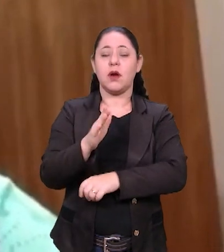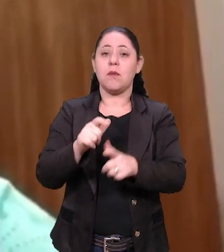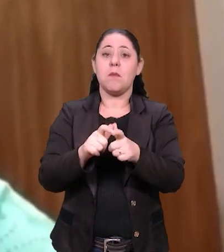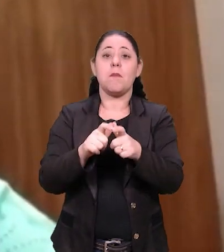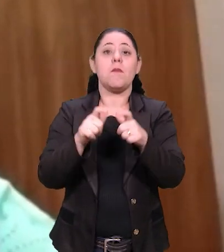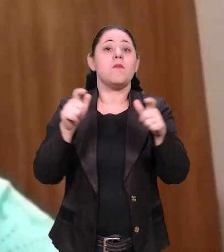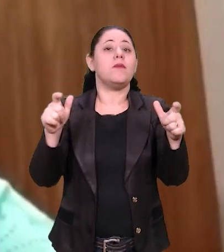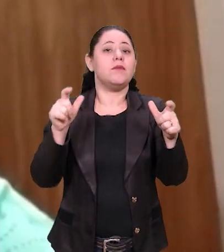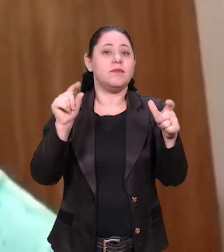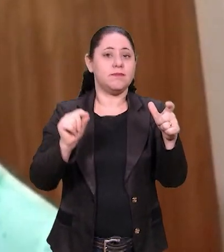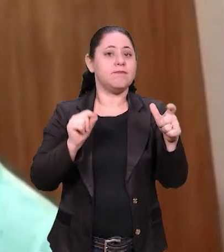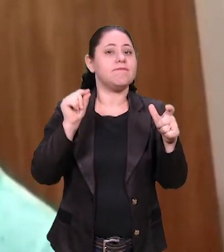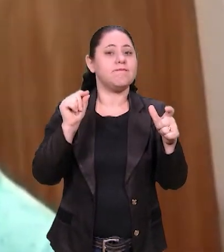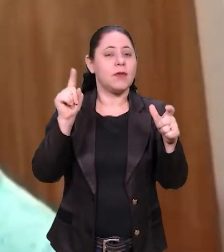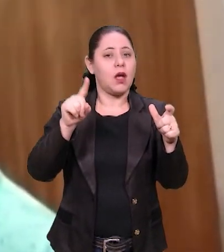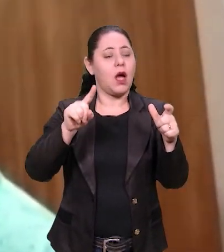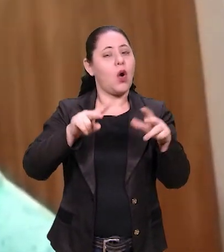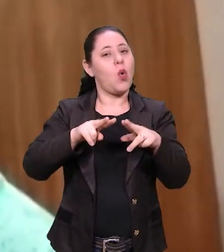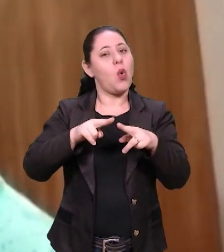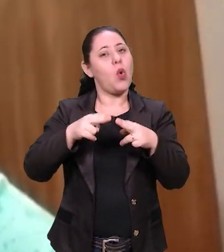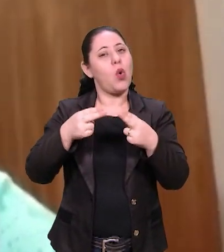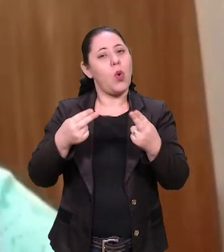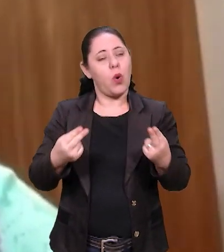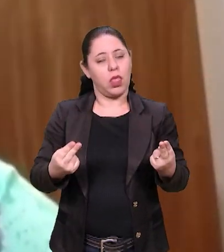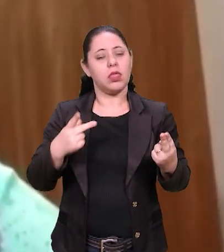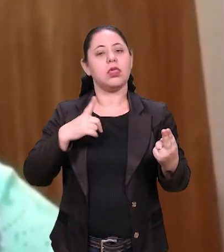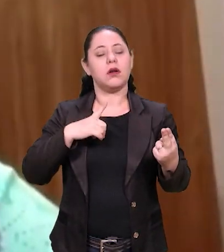é honesta. Eu sempre acreditei nisso.